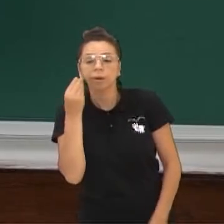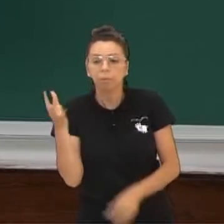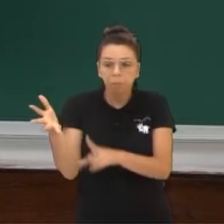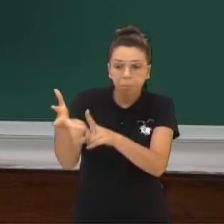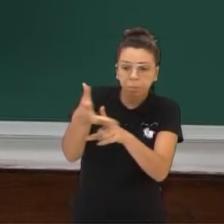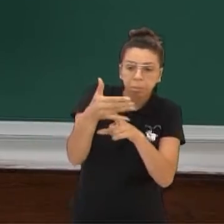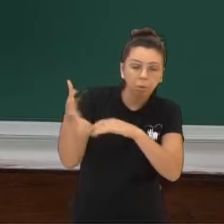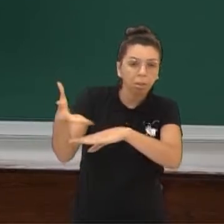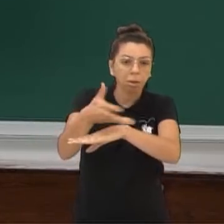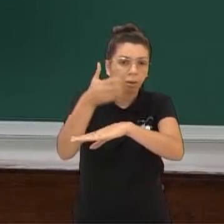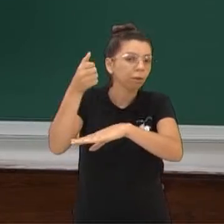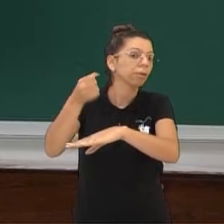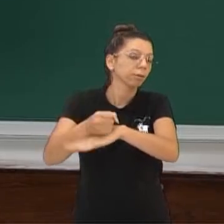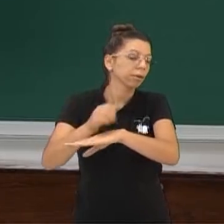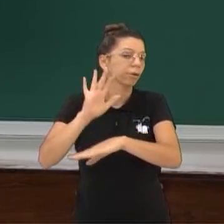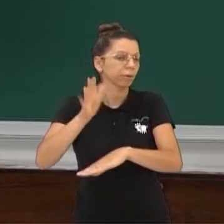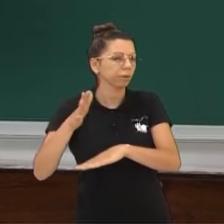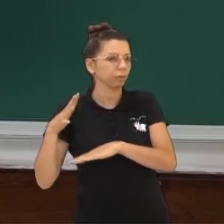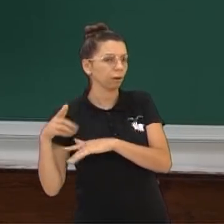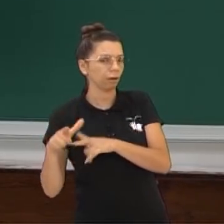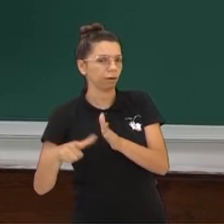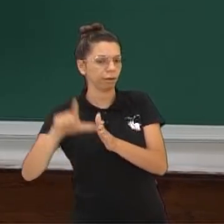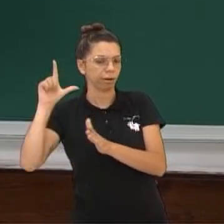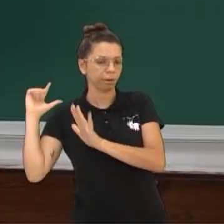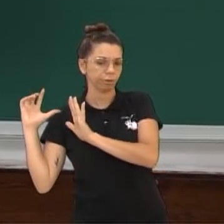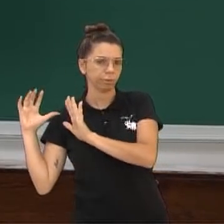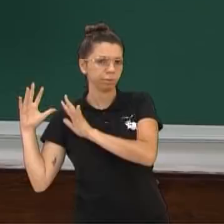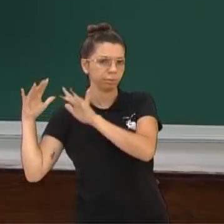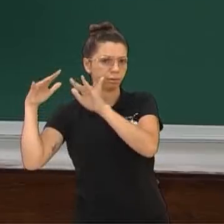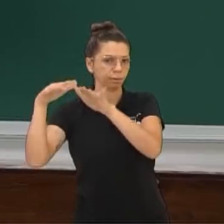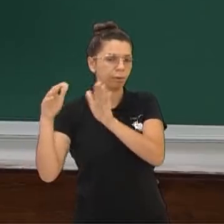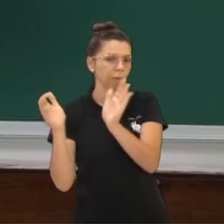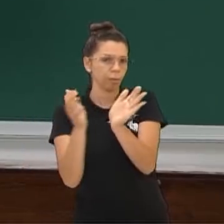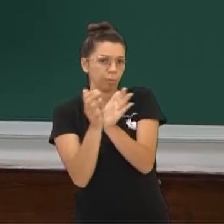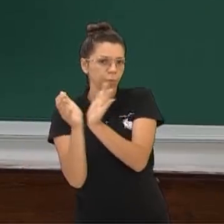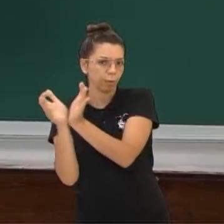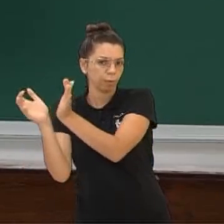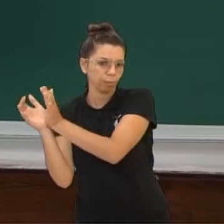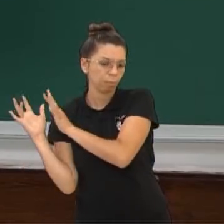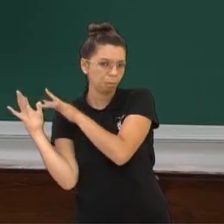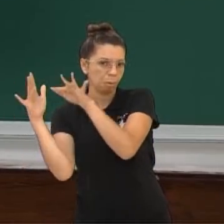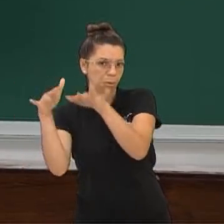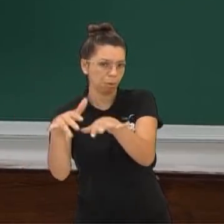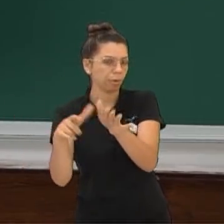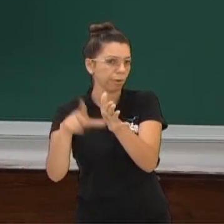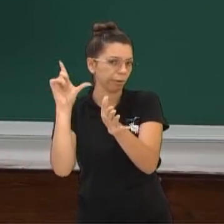a terra que já tinha sido invadida pelas três tribos anteriormente.